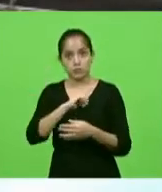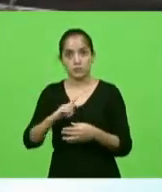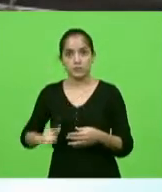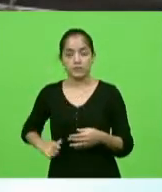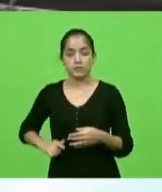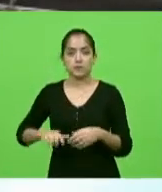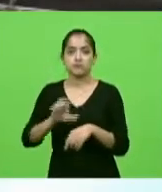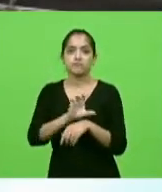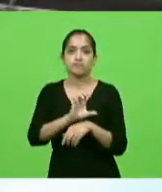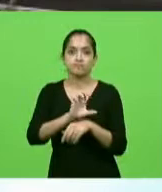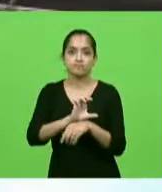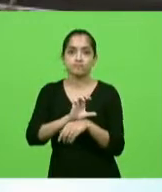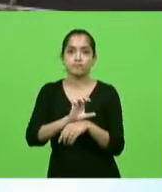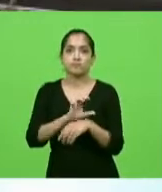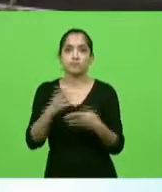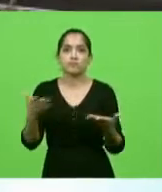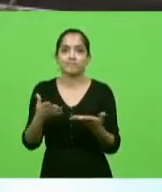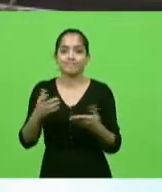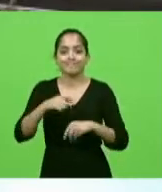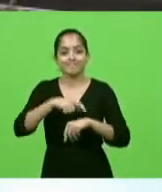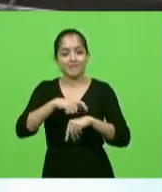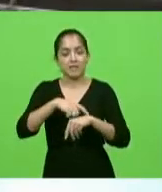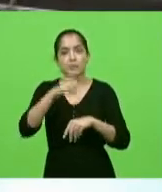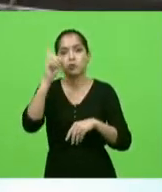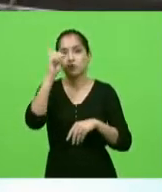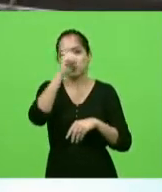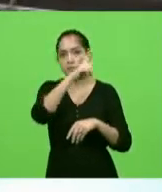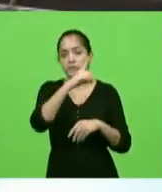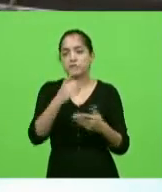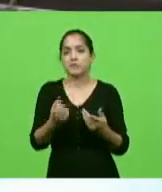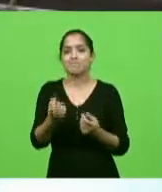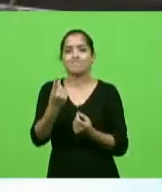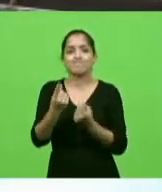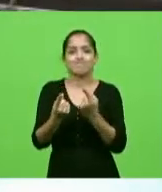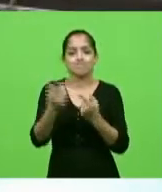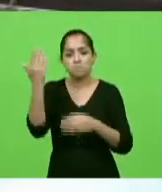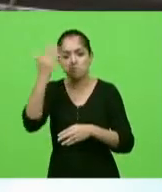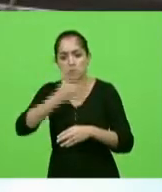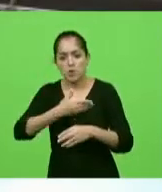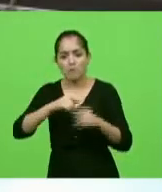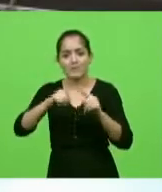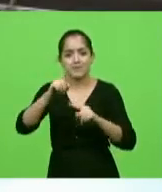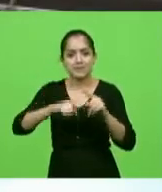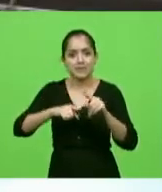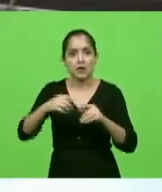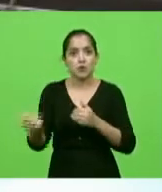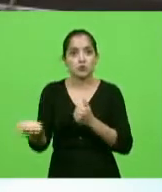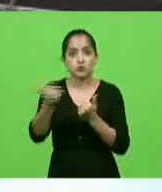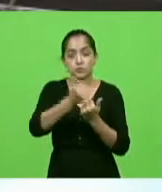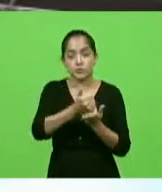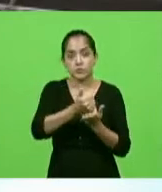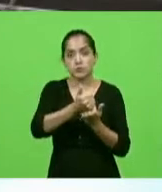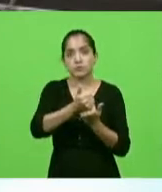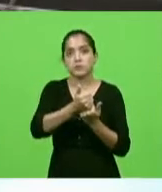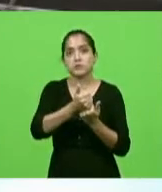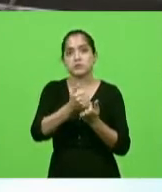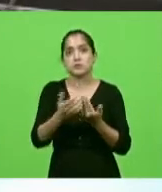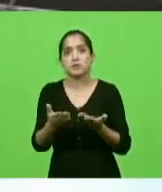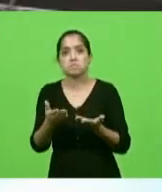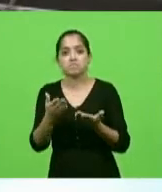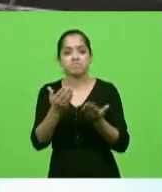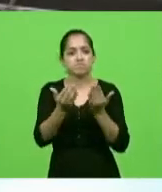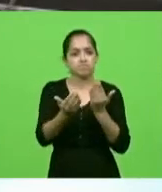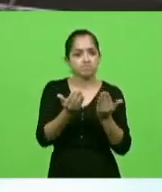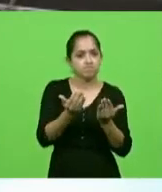Estado. Vivemos em tempos estranhos, que a prova real e material é substituída por